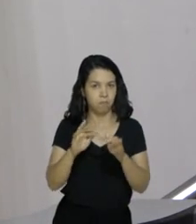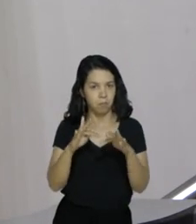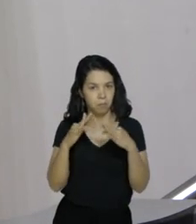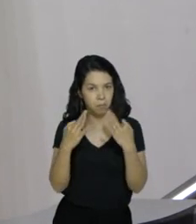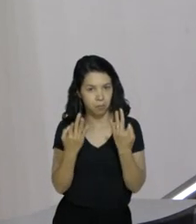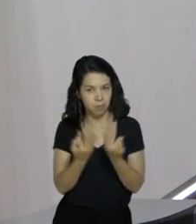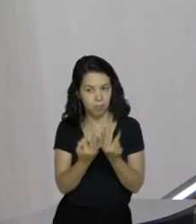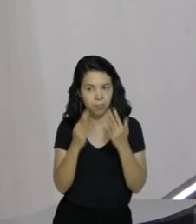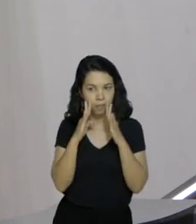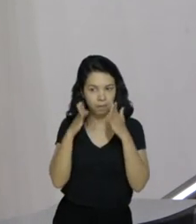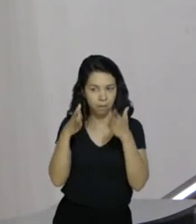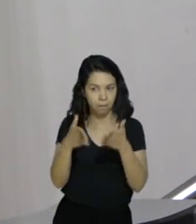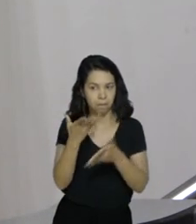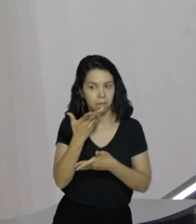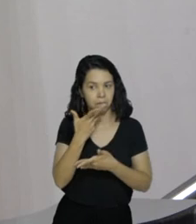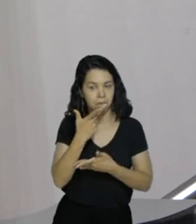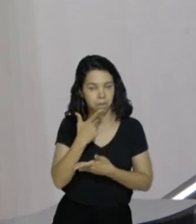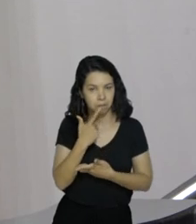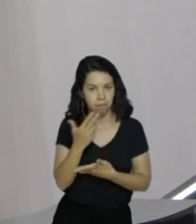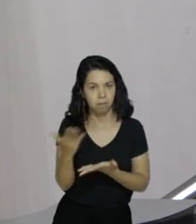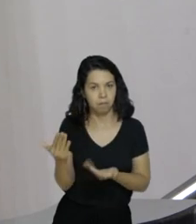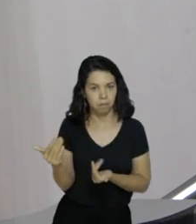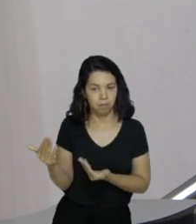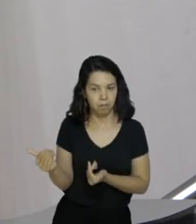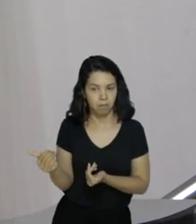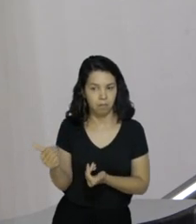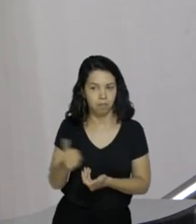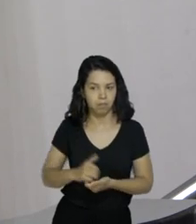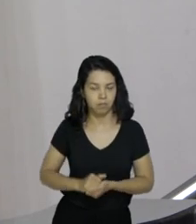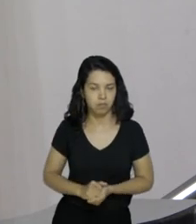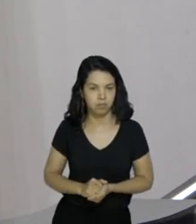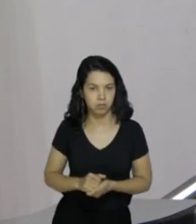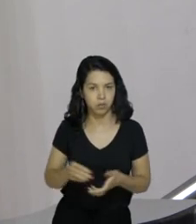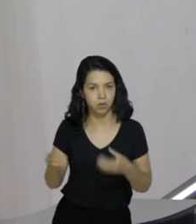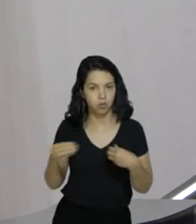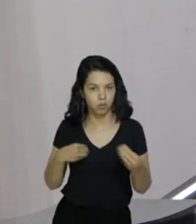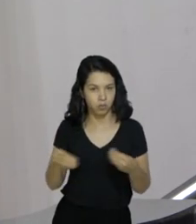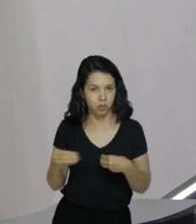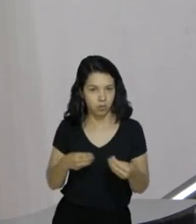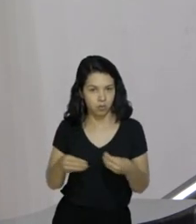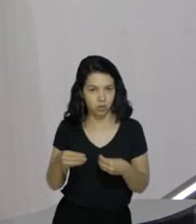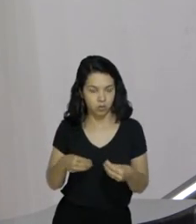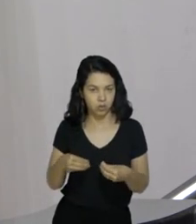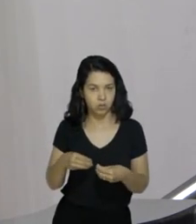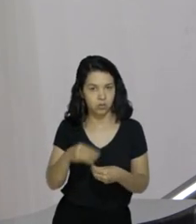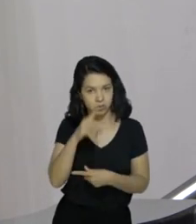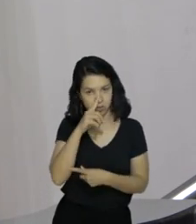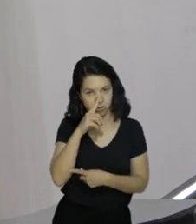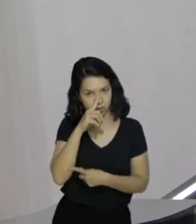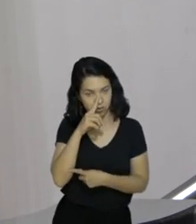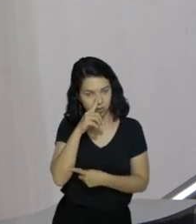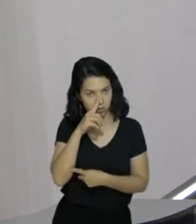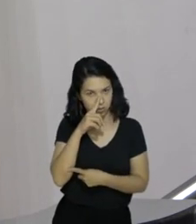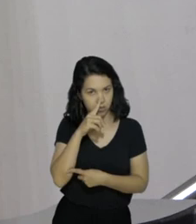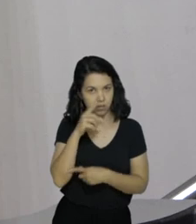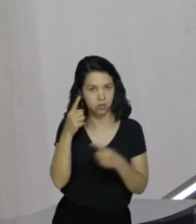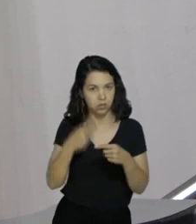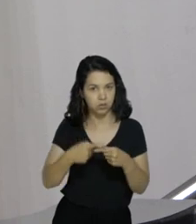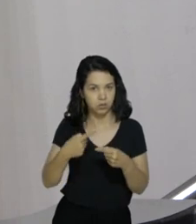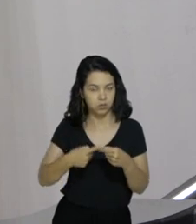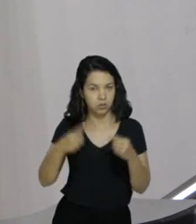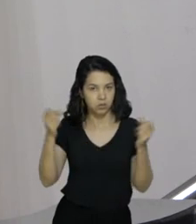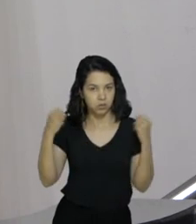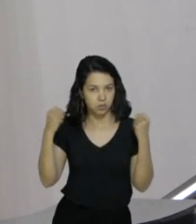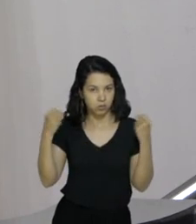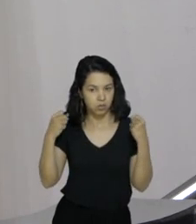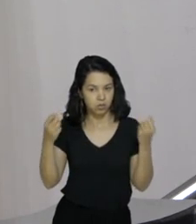voltado para crianças e adolescentes em situação de vulnerabilidade e risco social no município de Chapecó.